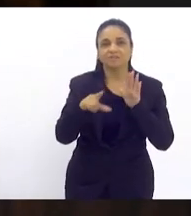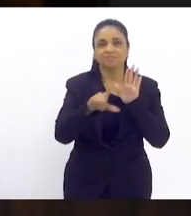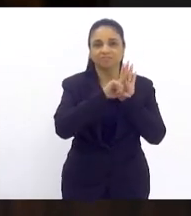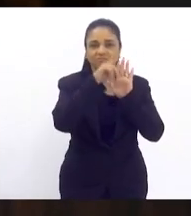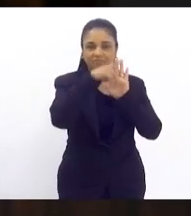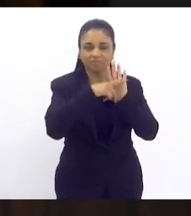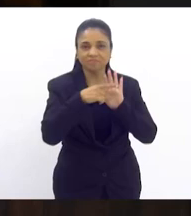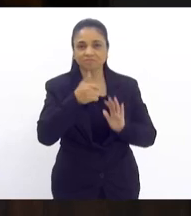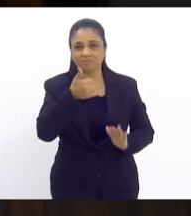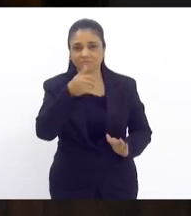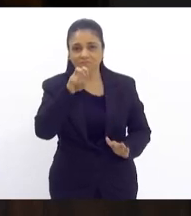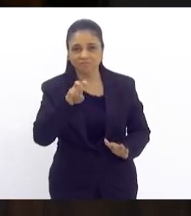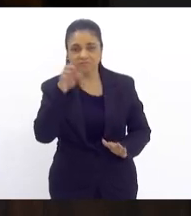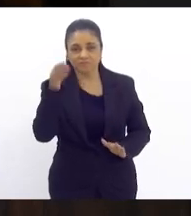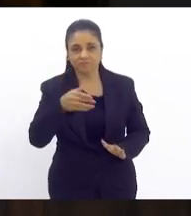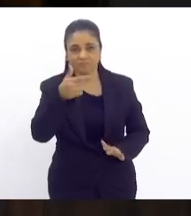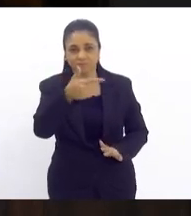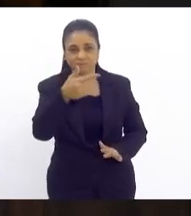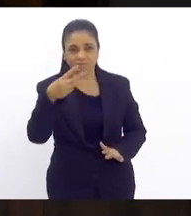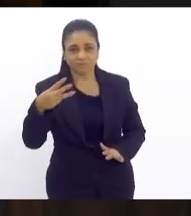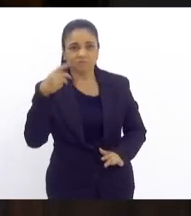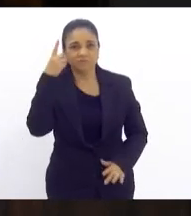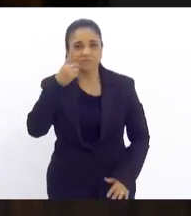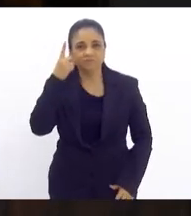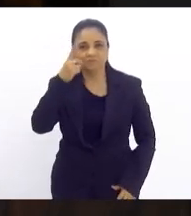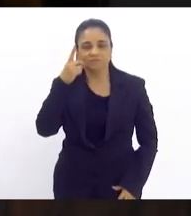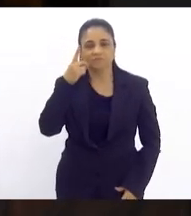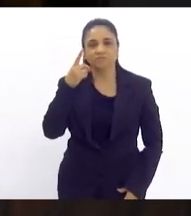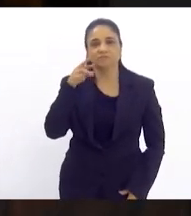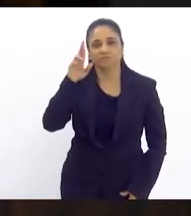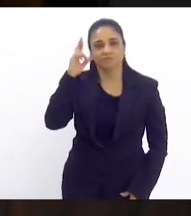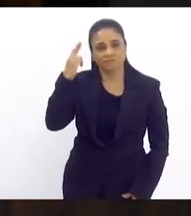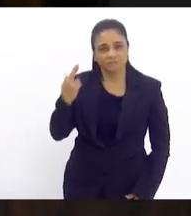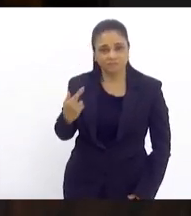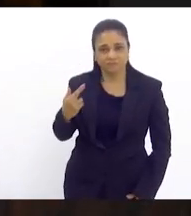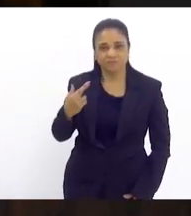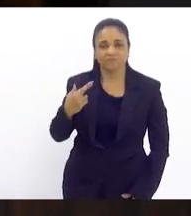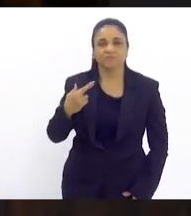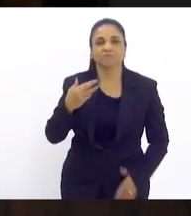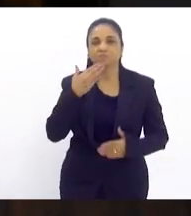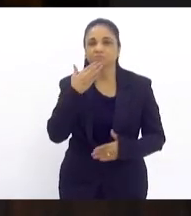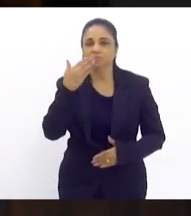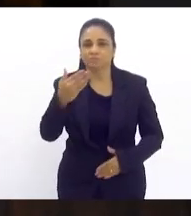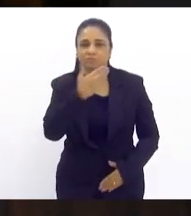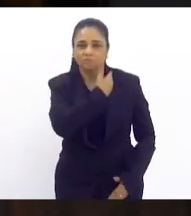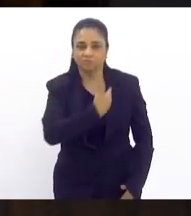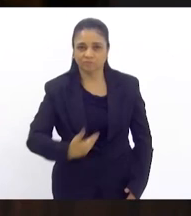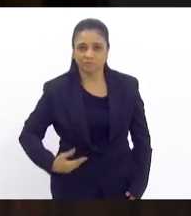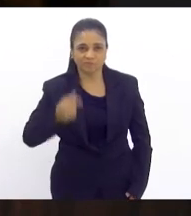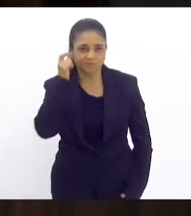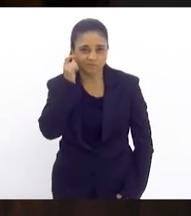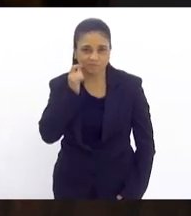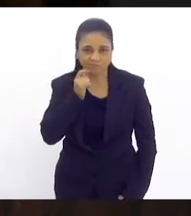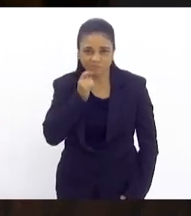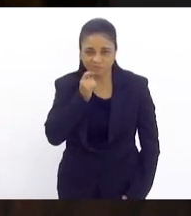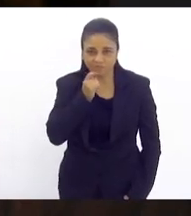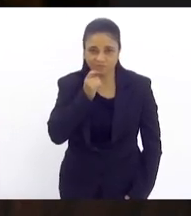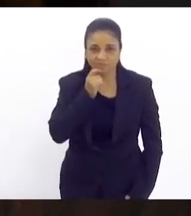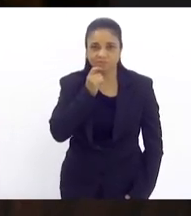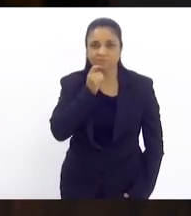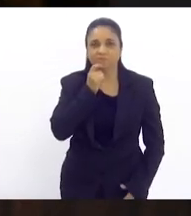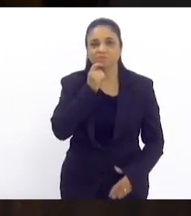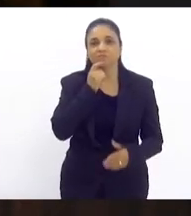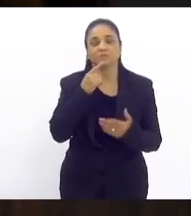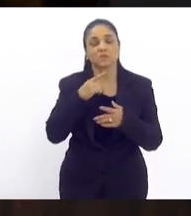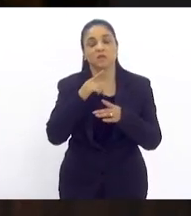de 2023 de autoria da deputada Renata Souza que solicita as Excelentíssimo Senhor governador do estado do Rio adoção